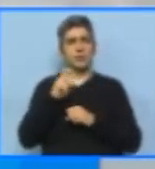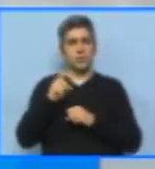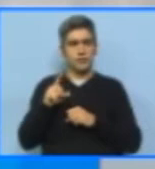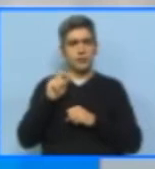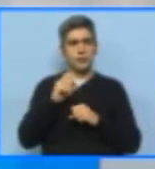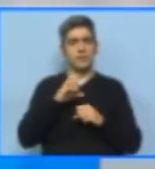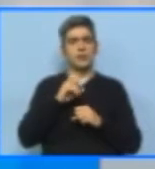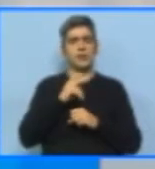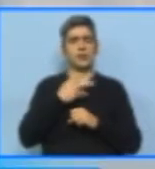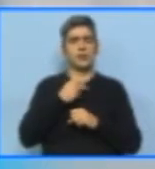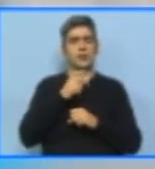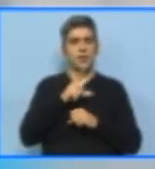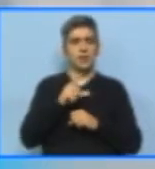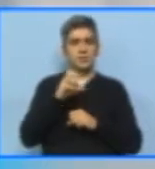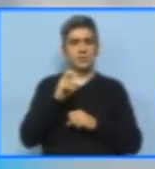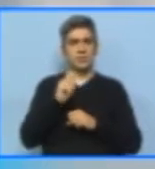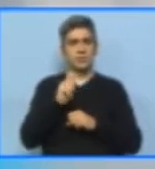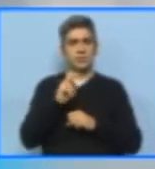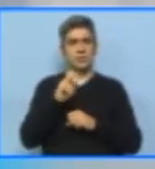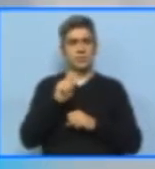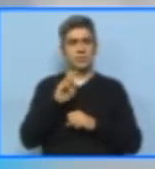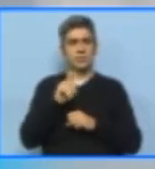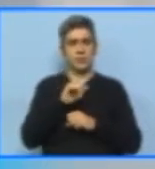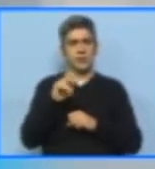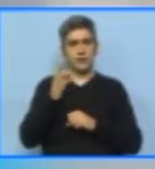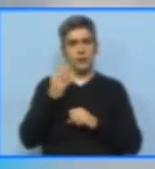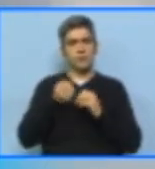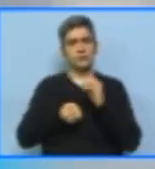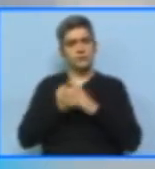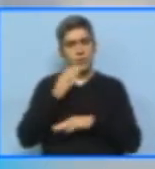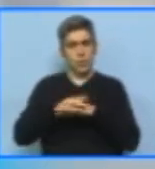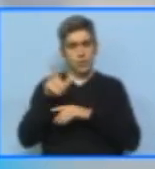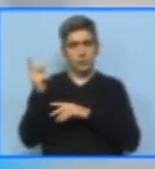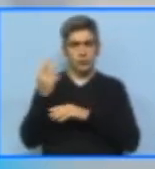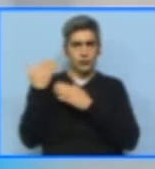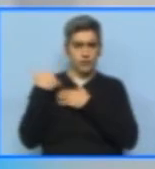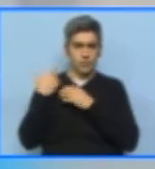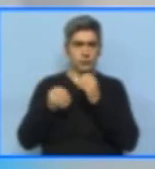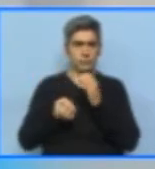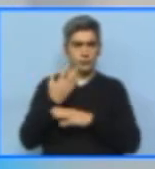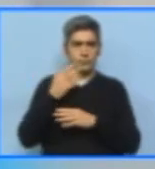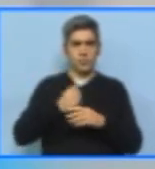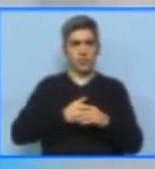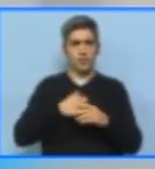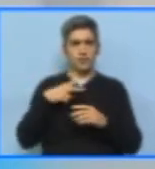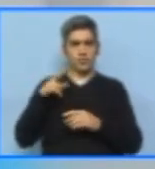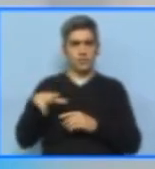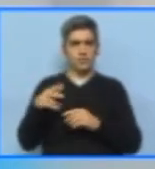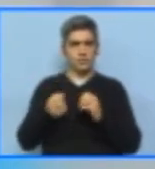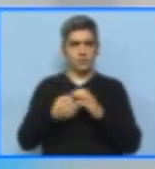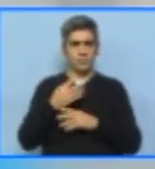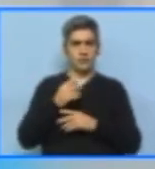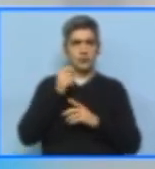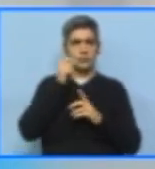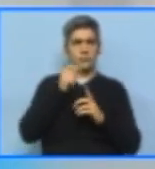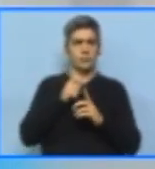Cardeal Cerejeira. São as duas figuras principais no fazer nascer a emissora católica portuguesa. O Monsenhor